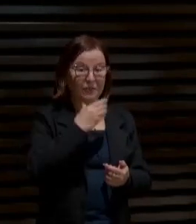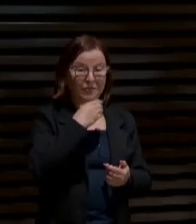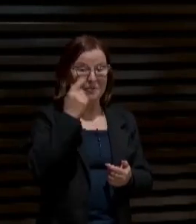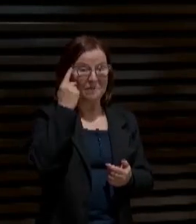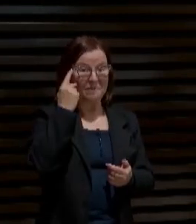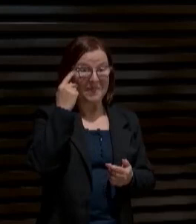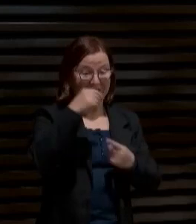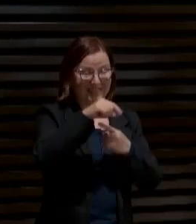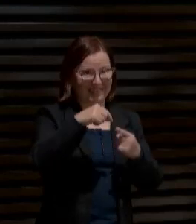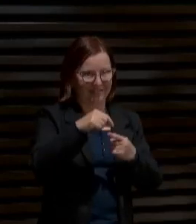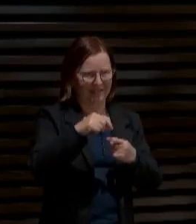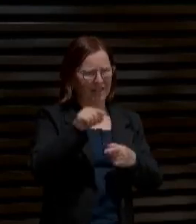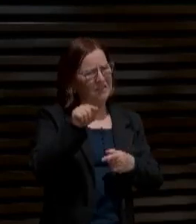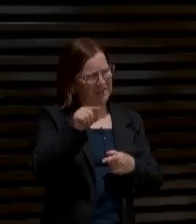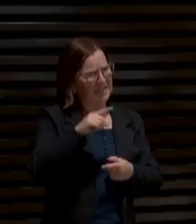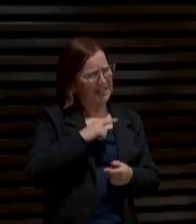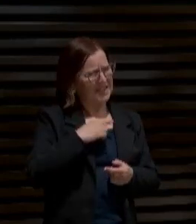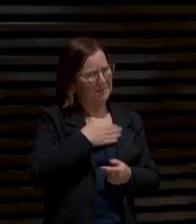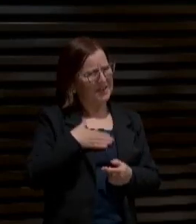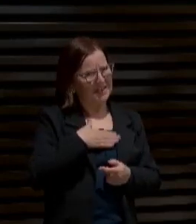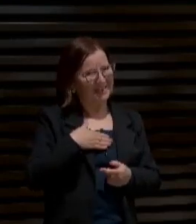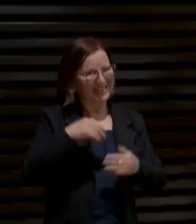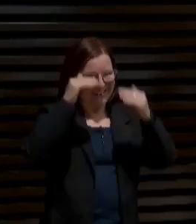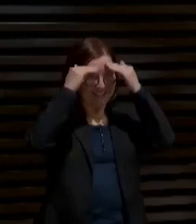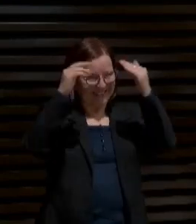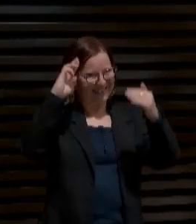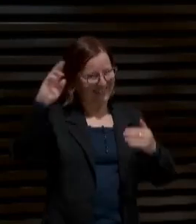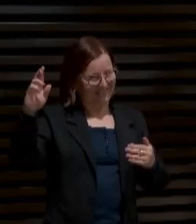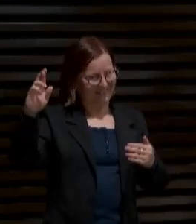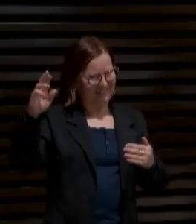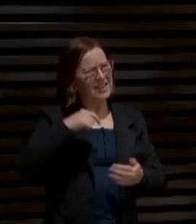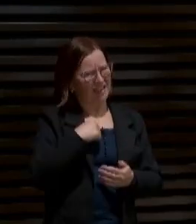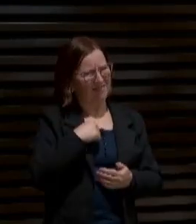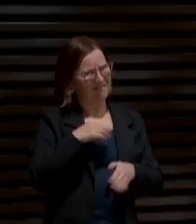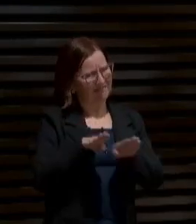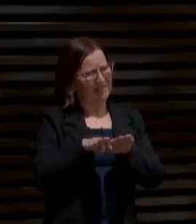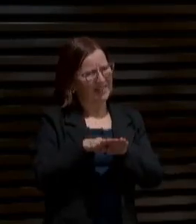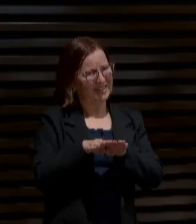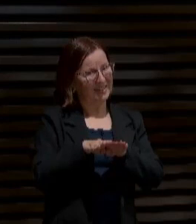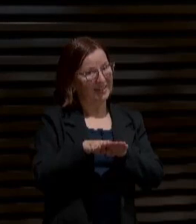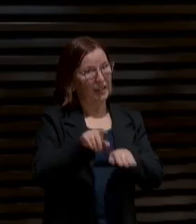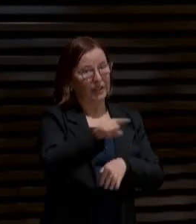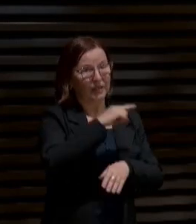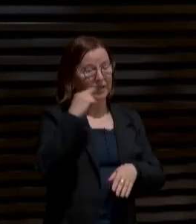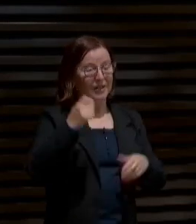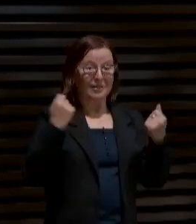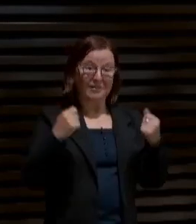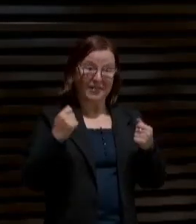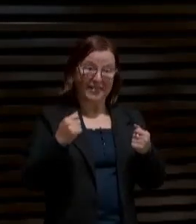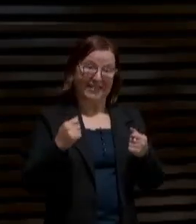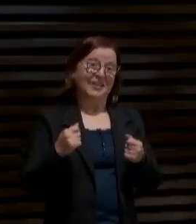tem prazer meu irmão e obedecer O senhor será que eu tenho prazer em obedecer o senhor nós estamos ser tratados